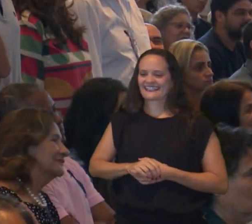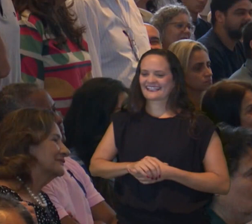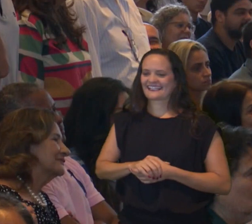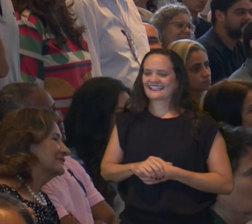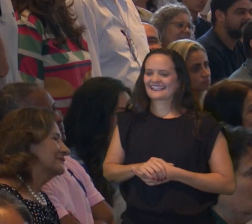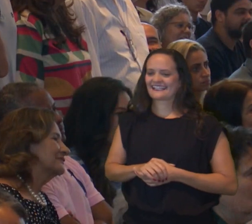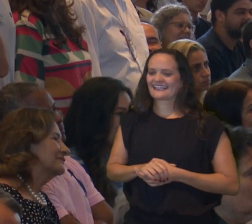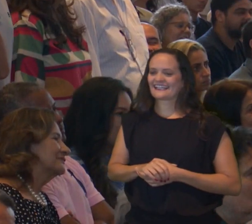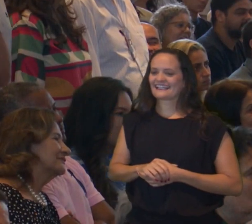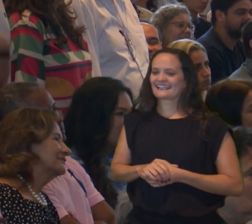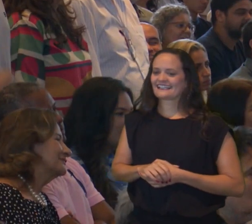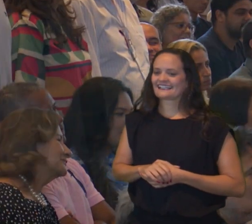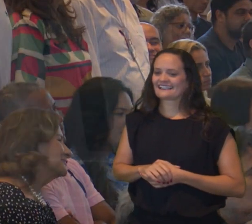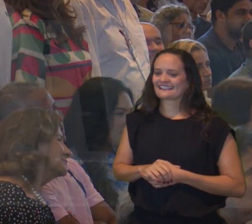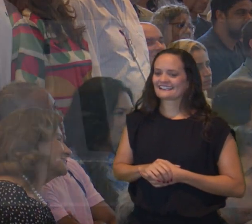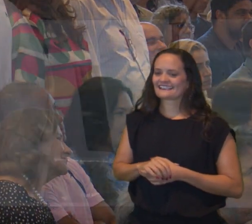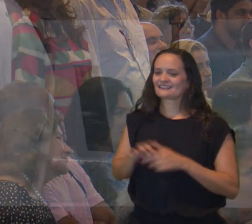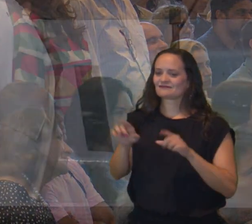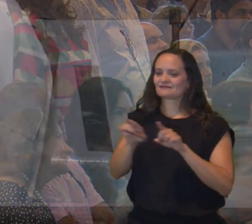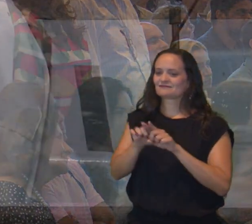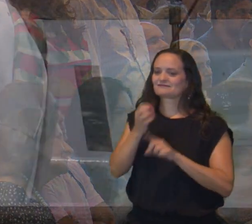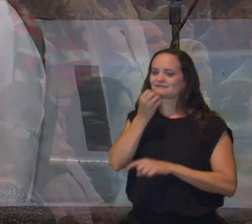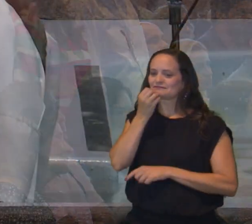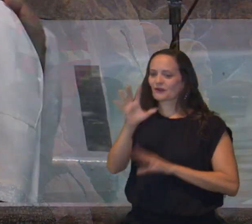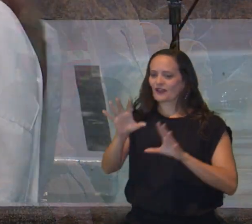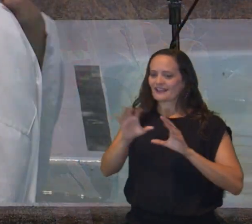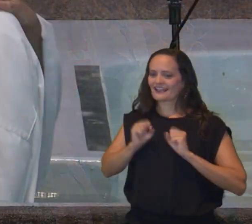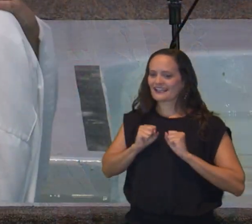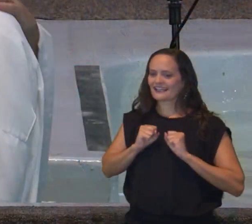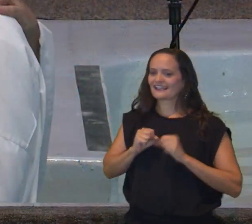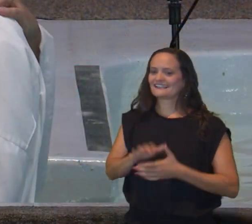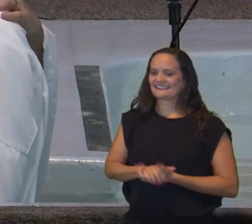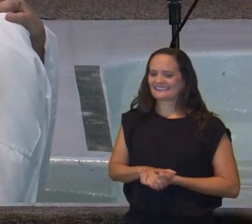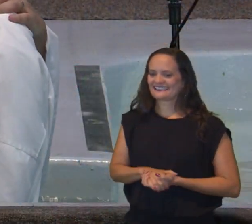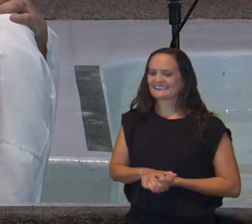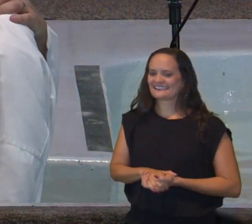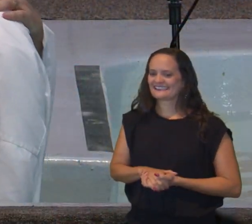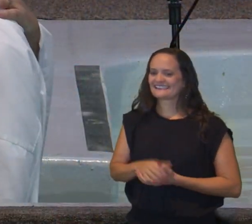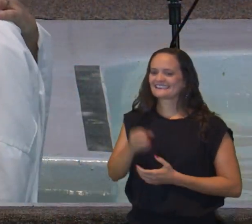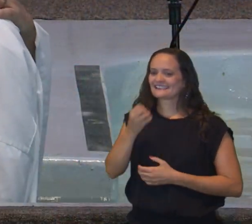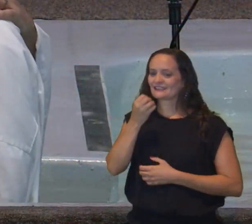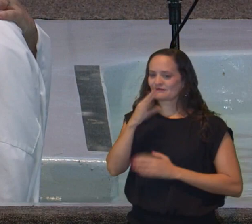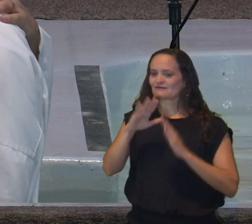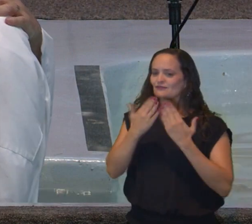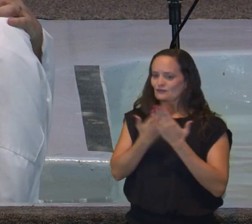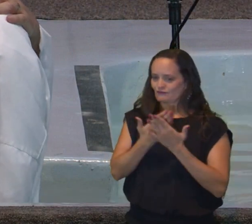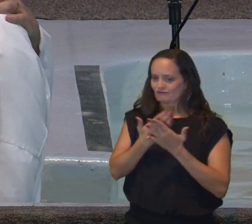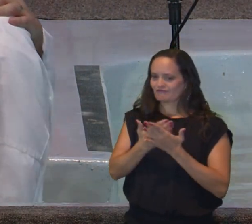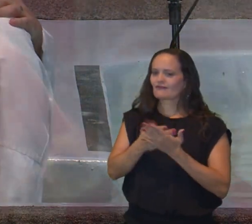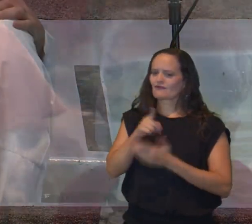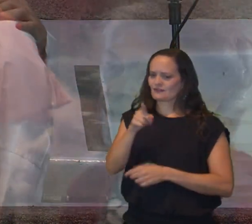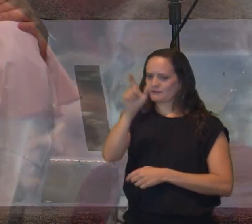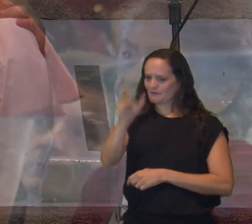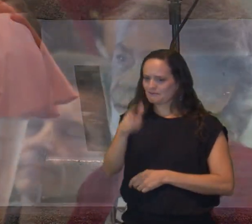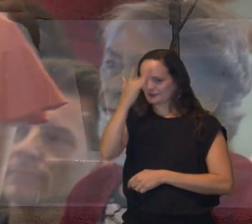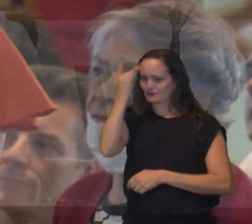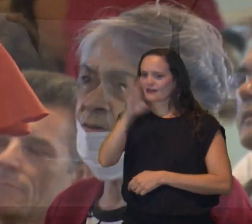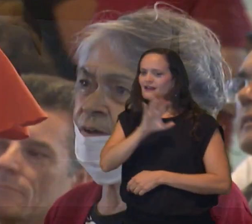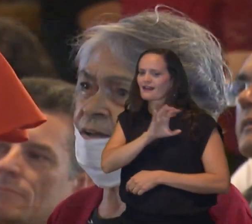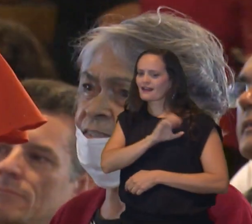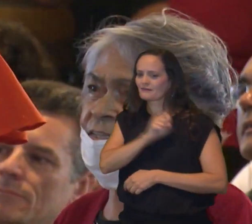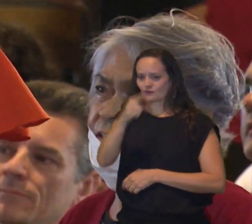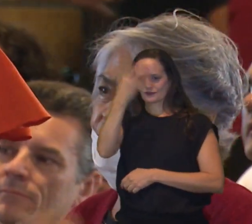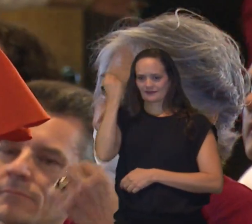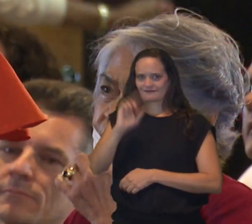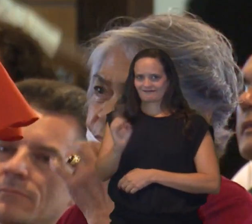Que alegria, Pedro, poder também te receber. Nosso contato no Colégio Batista, você é uma pessoa muito amada, tá? Não se